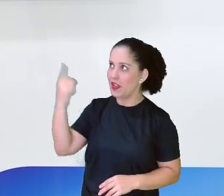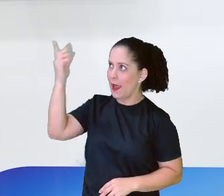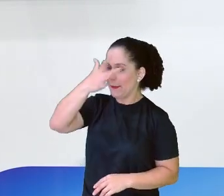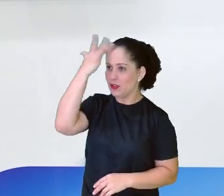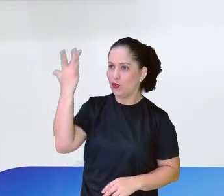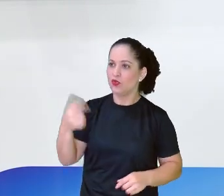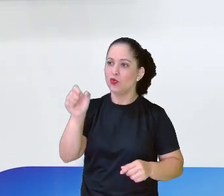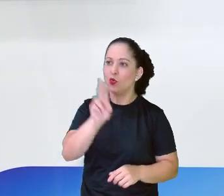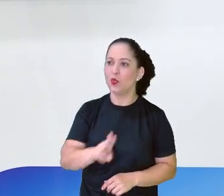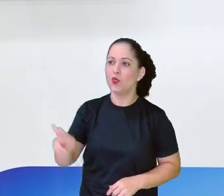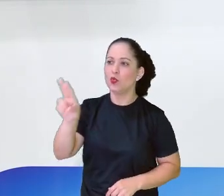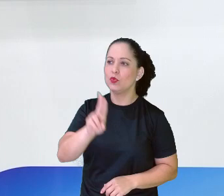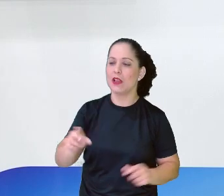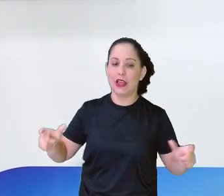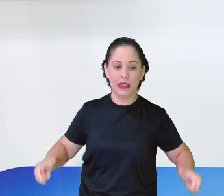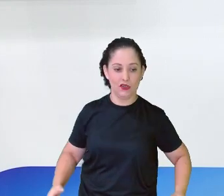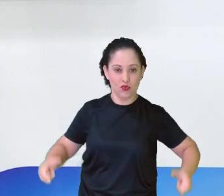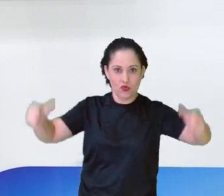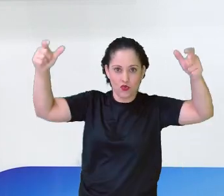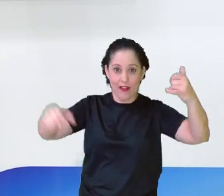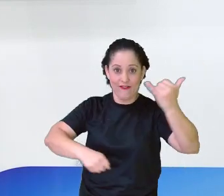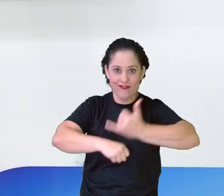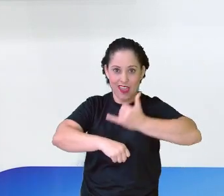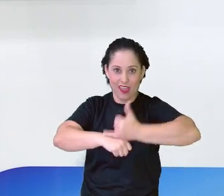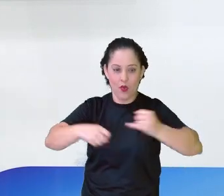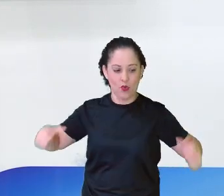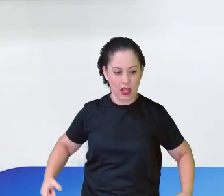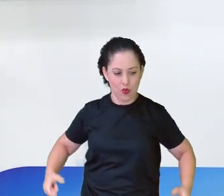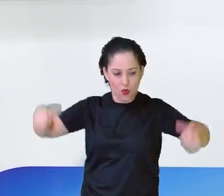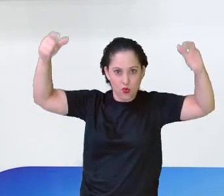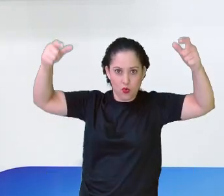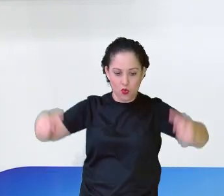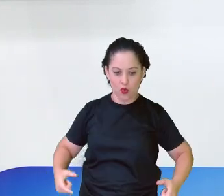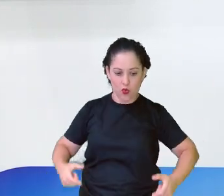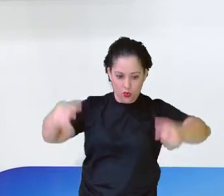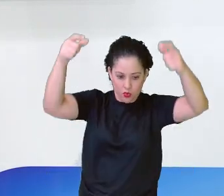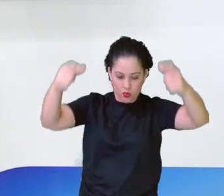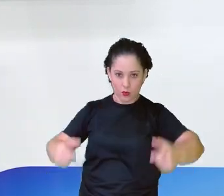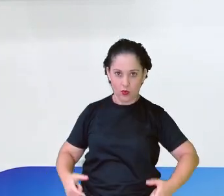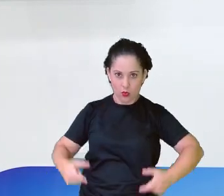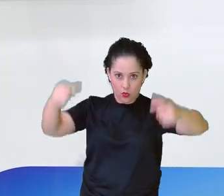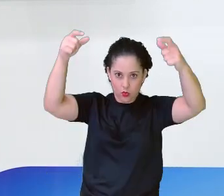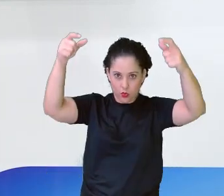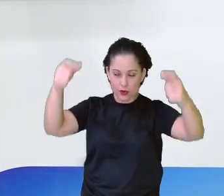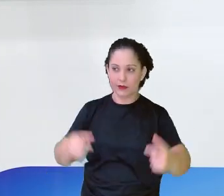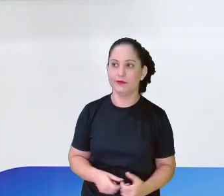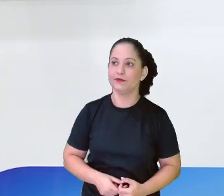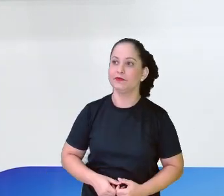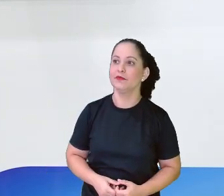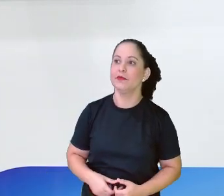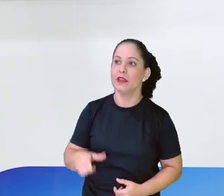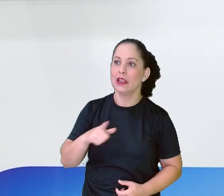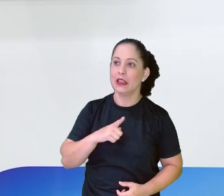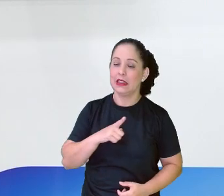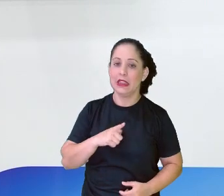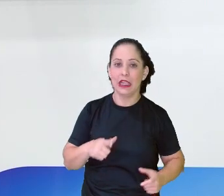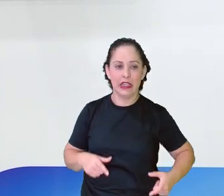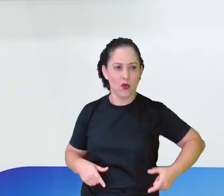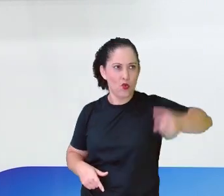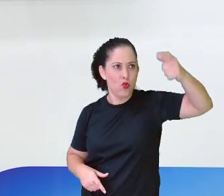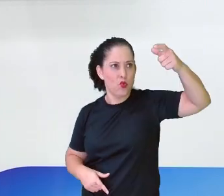as vigas para poder construir as suas casas. Aqui no caso é um prédio, tá vendo? Ó, com os andames, as pessoas